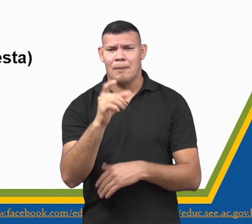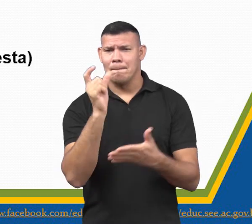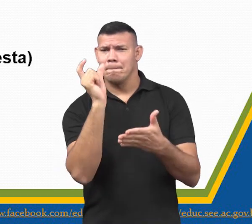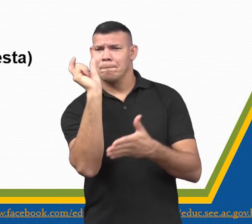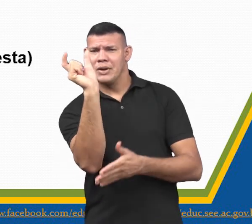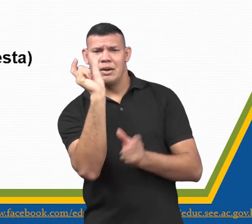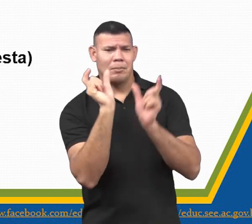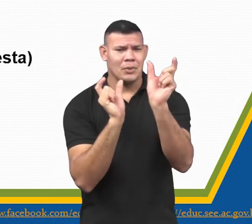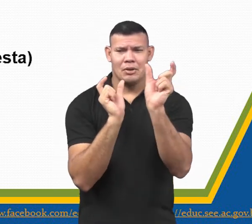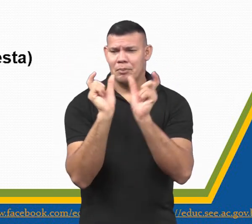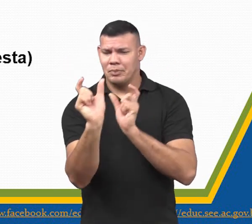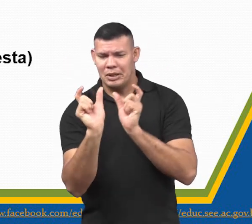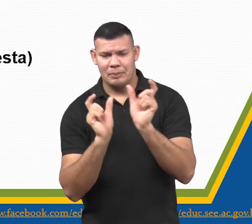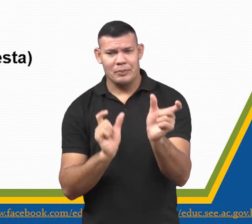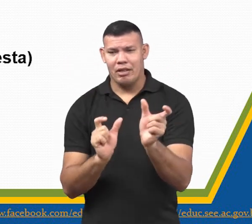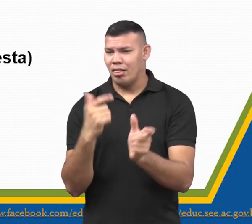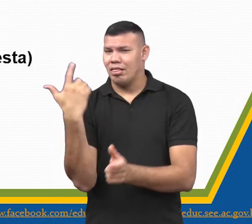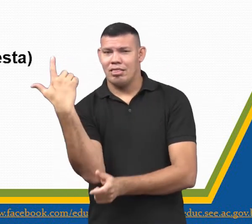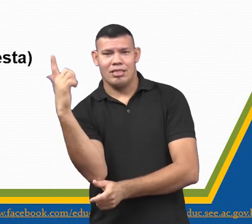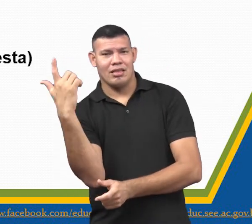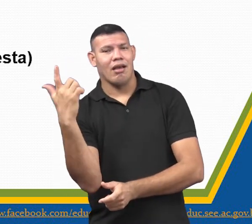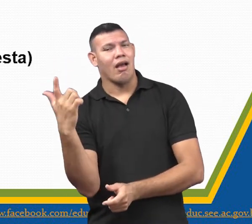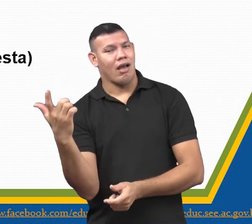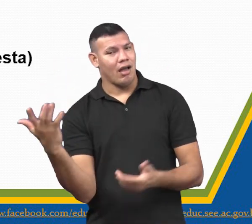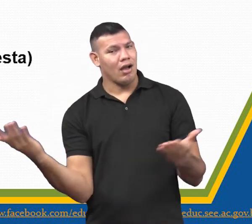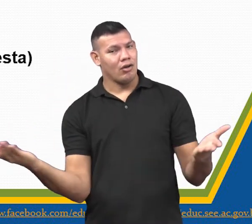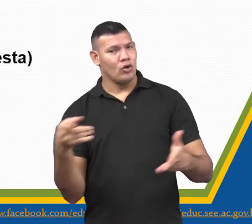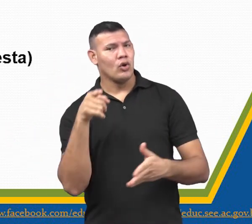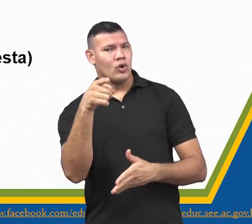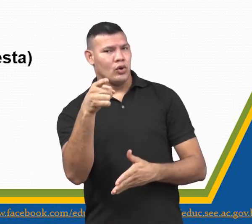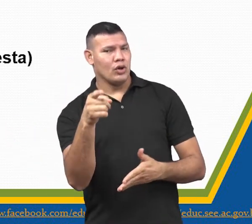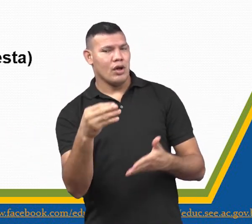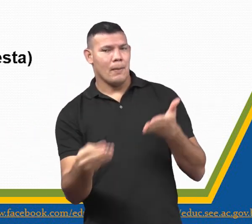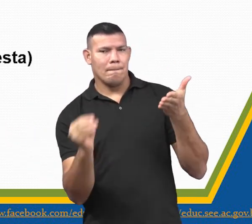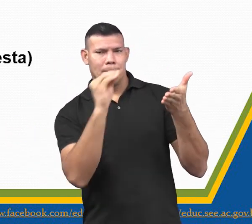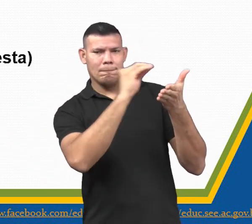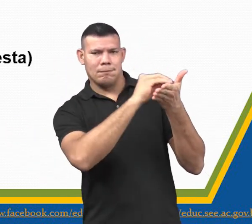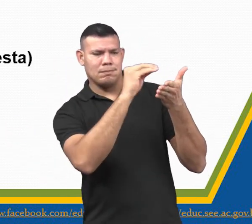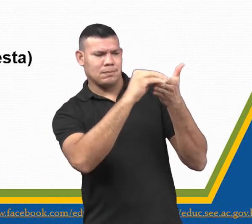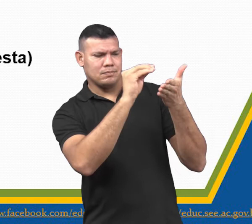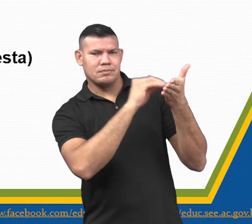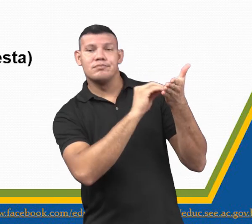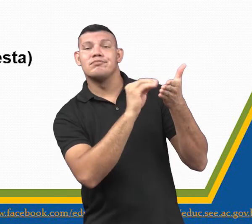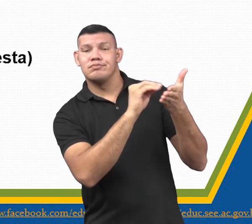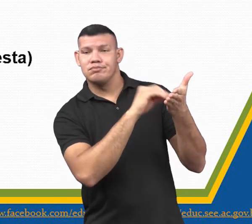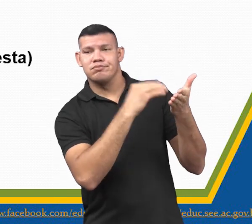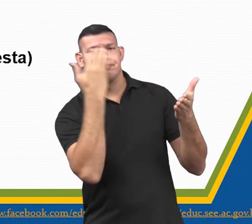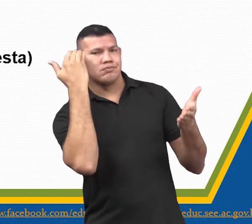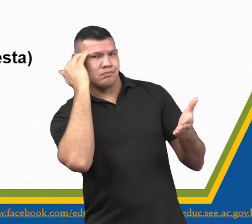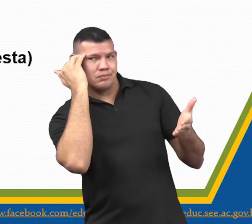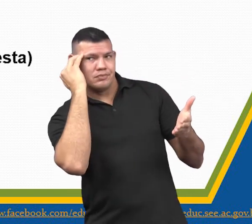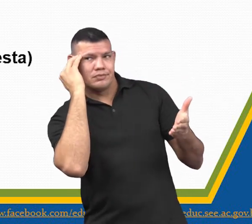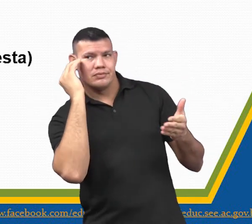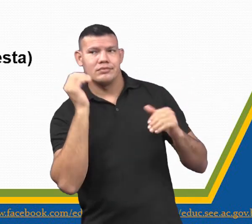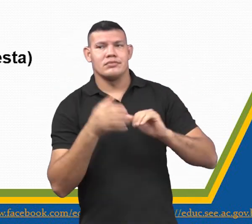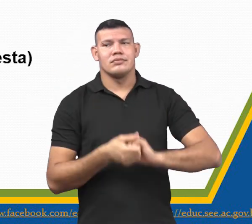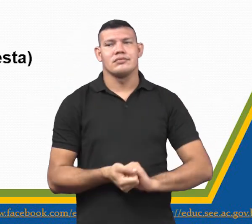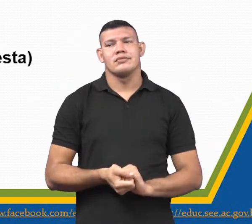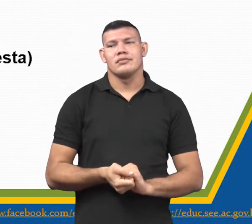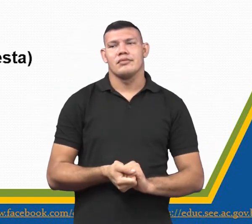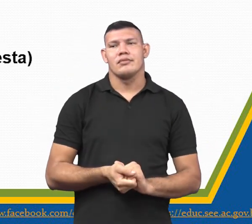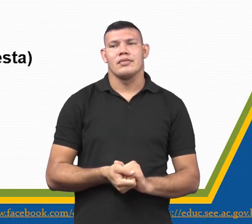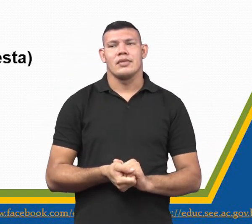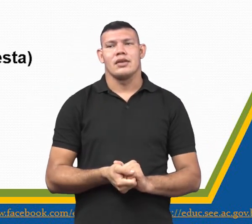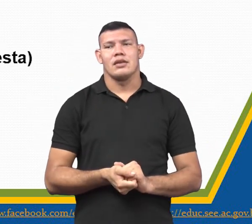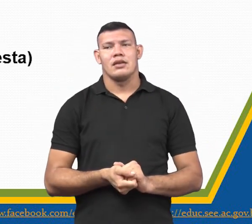vai ter que colocar elas nos seus lugares. Olha lá, ó, los pasos para peatones. Olha o espaço que tem